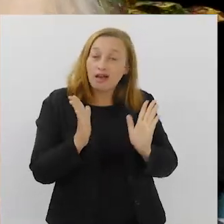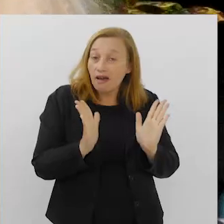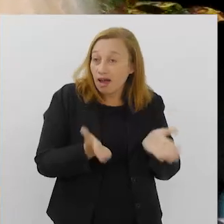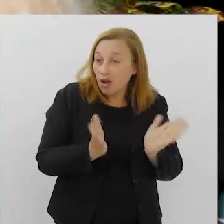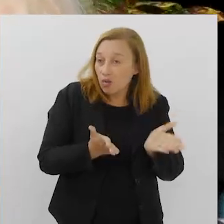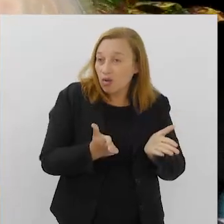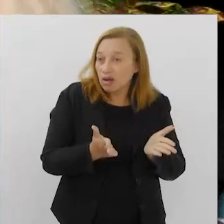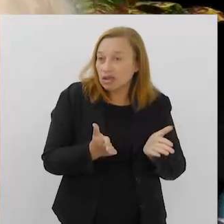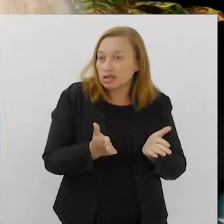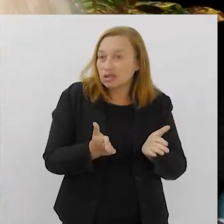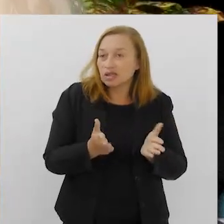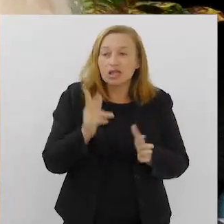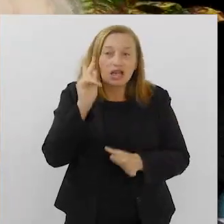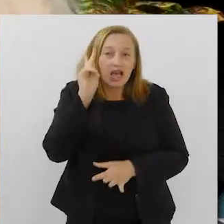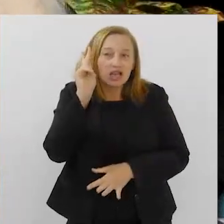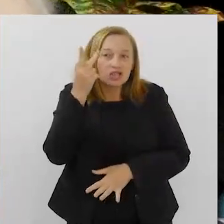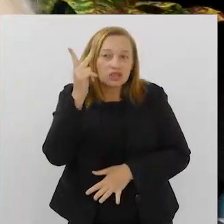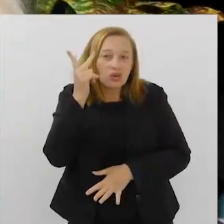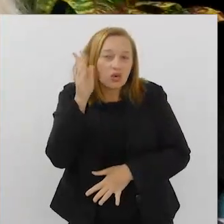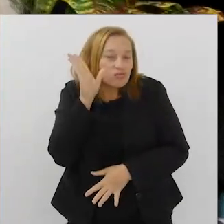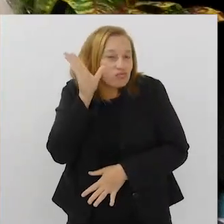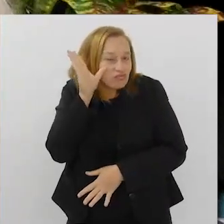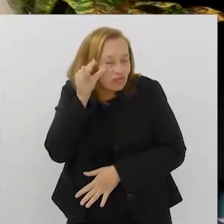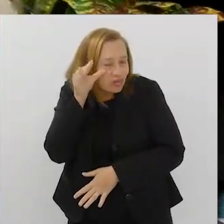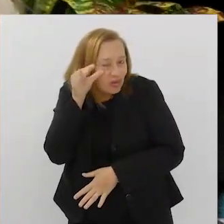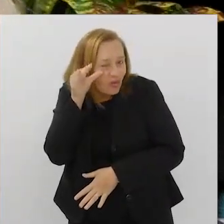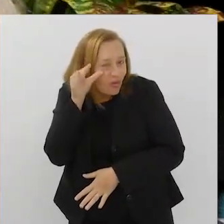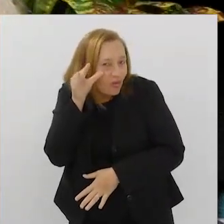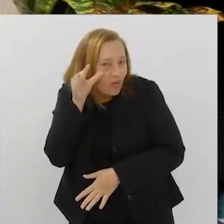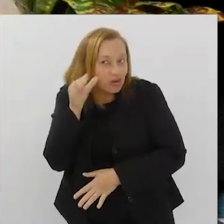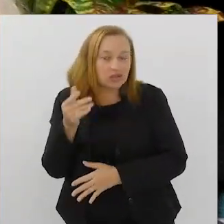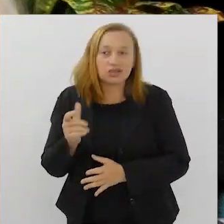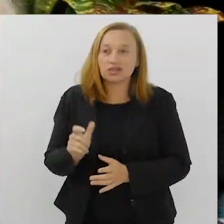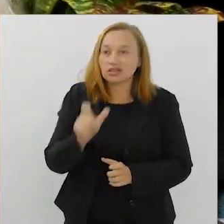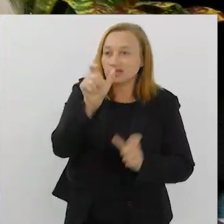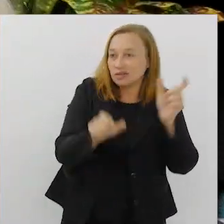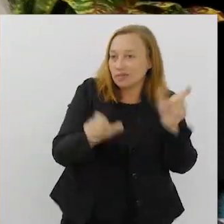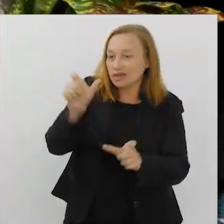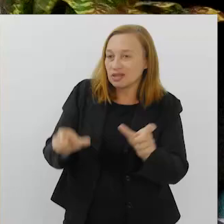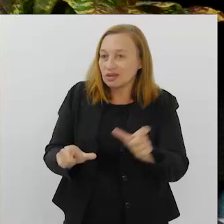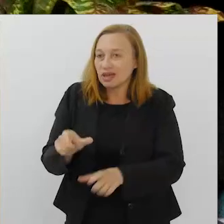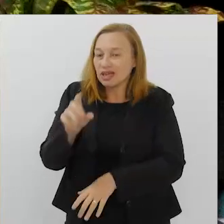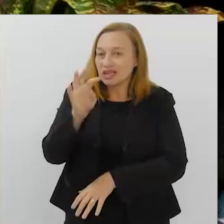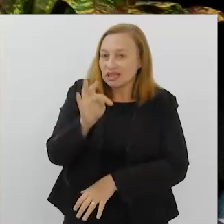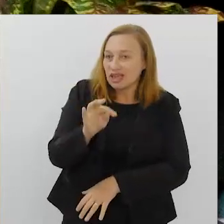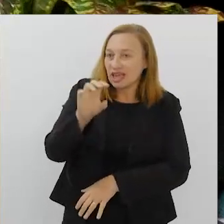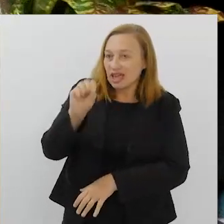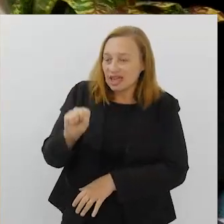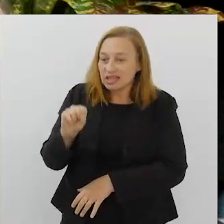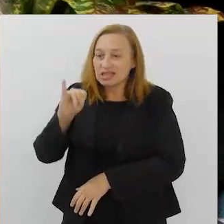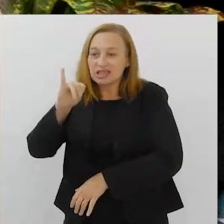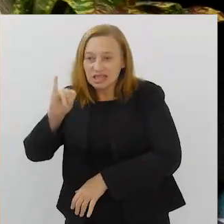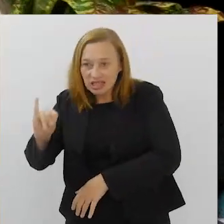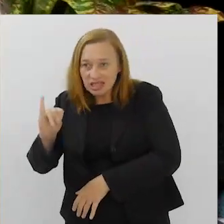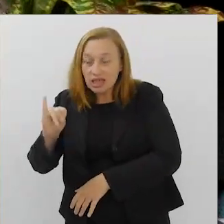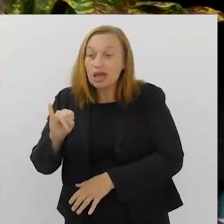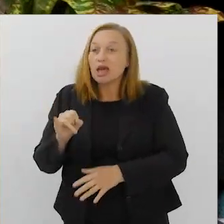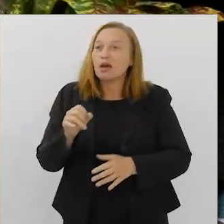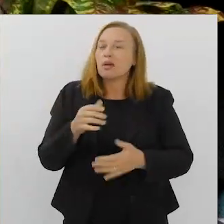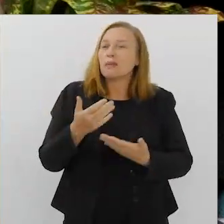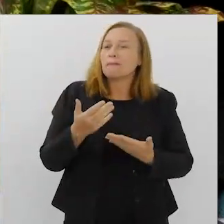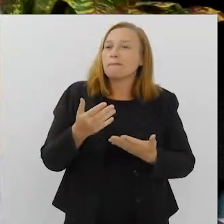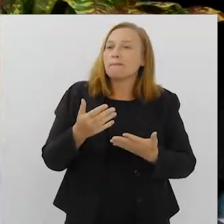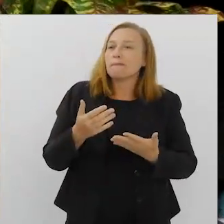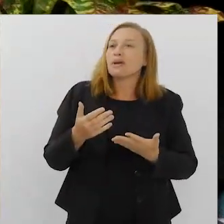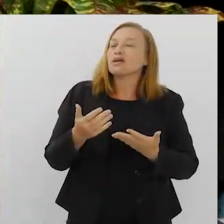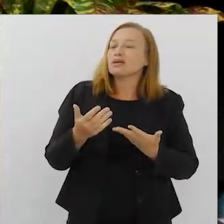um pouco agora, que você contasse fatos curiosos de participantes do TSI, pessoas envolventes que